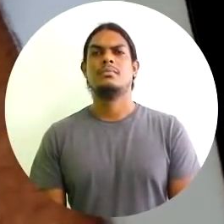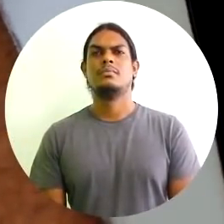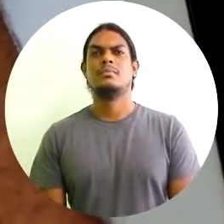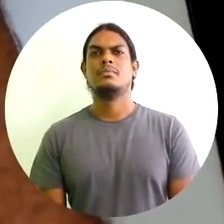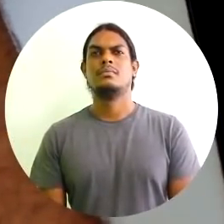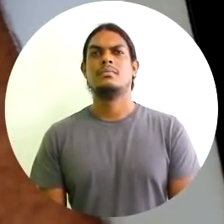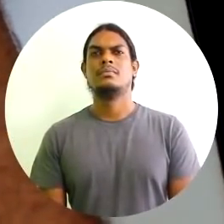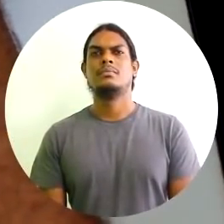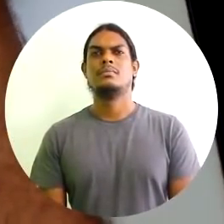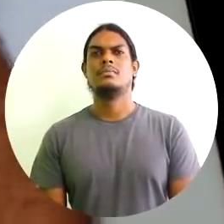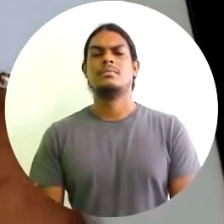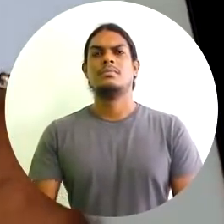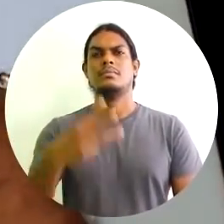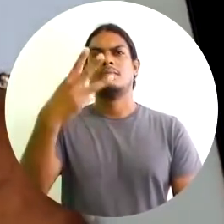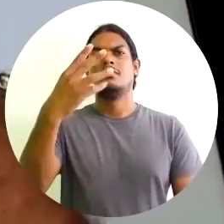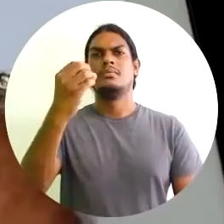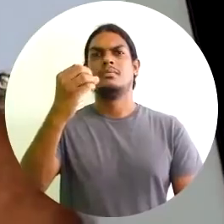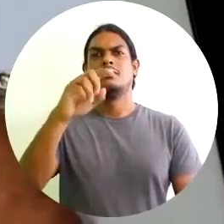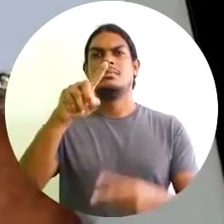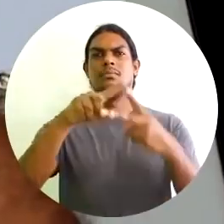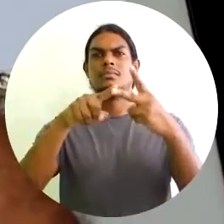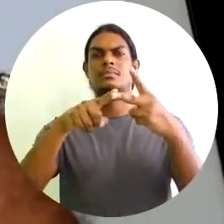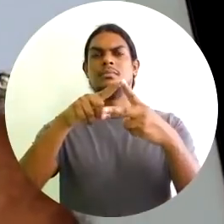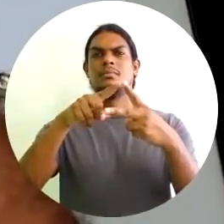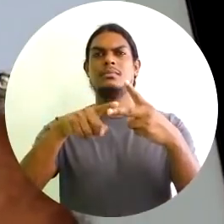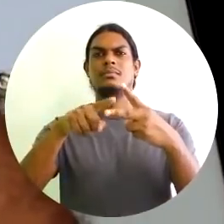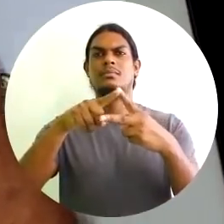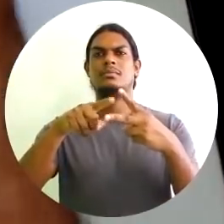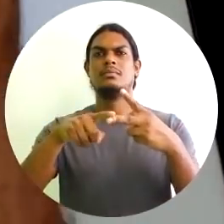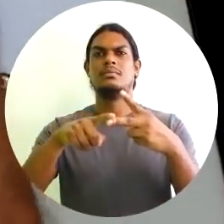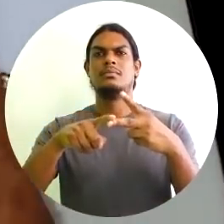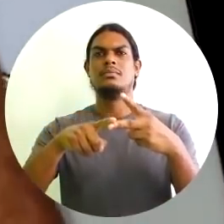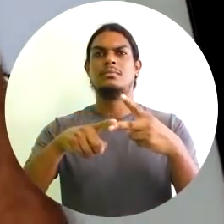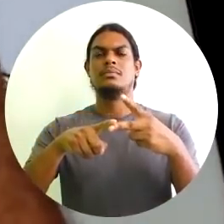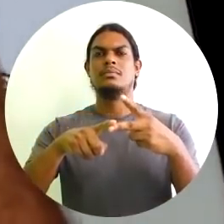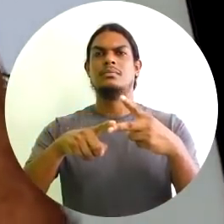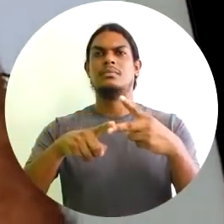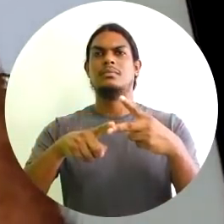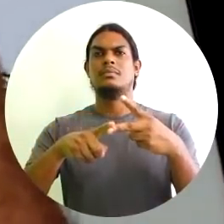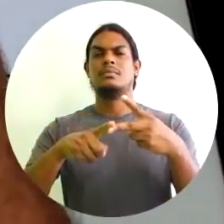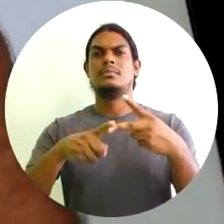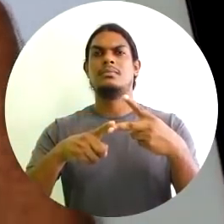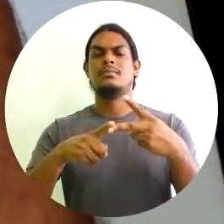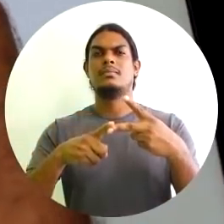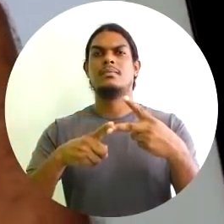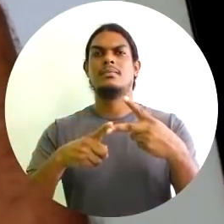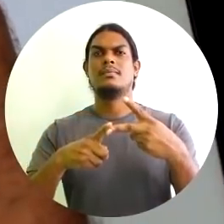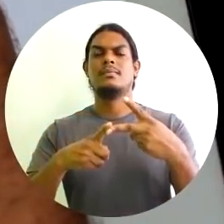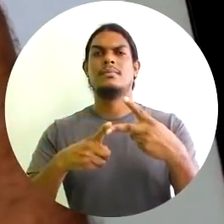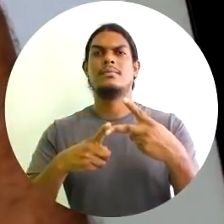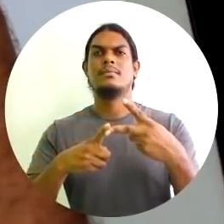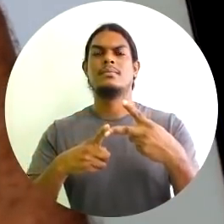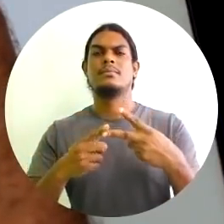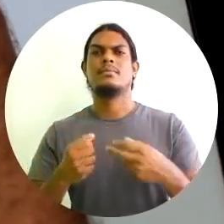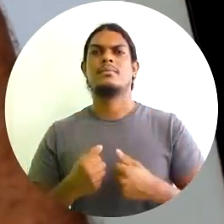Aqui 30 graus, aqui 30 graus, de acordo com o esquadro.